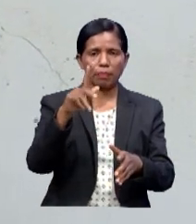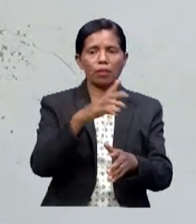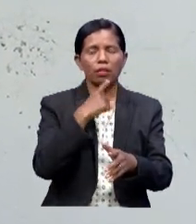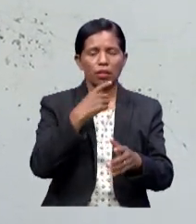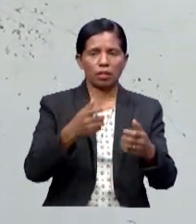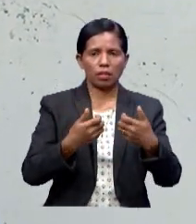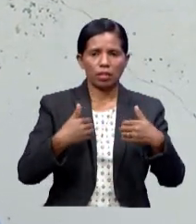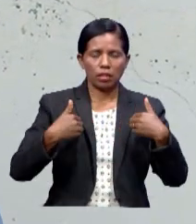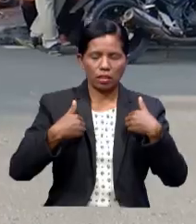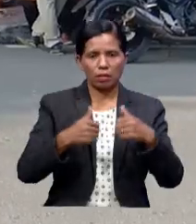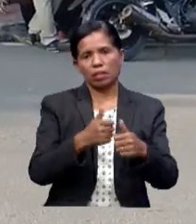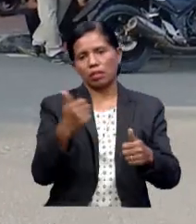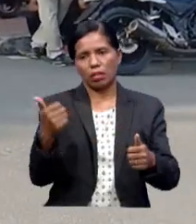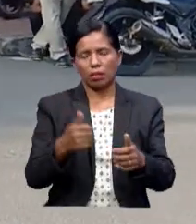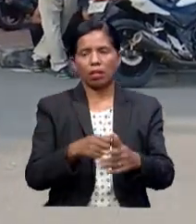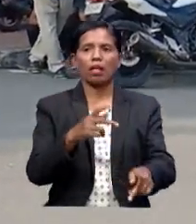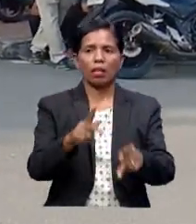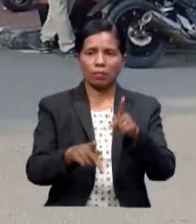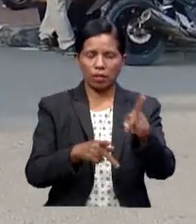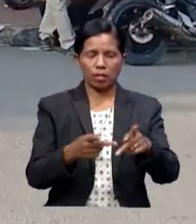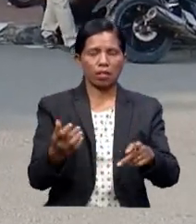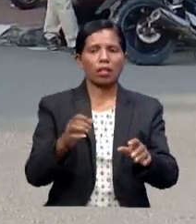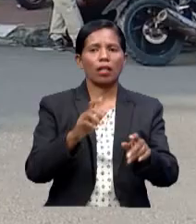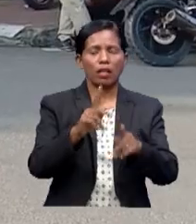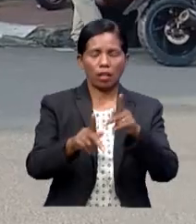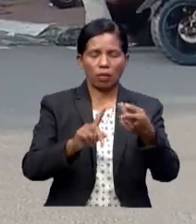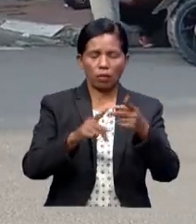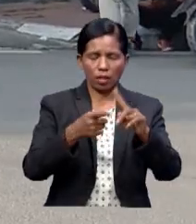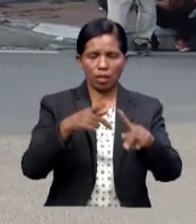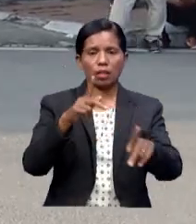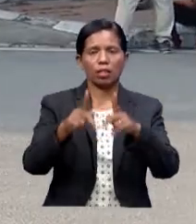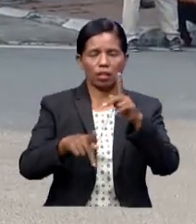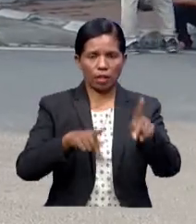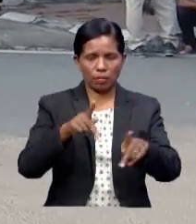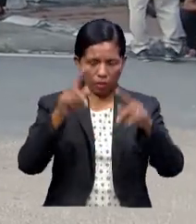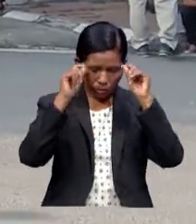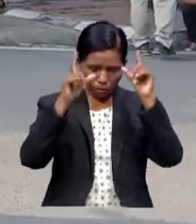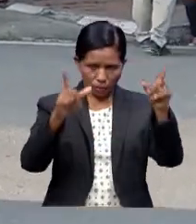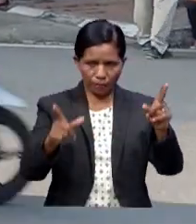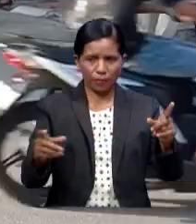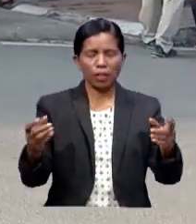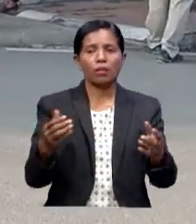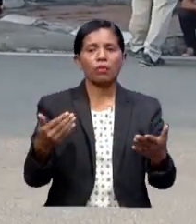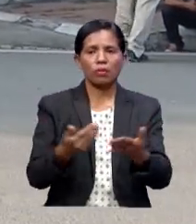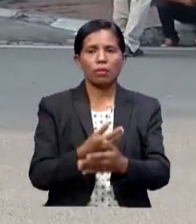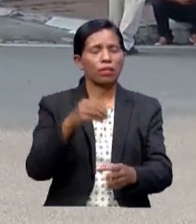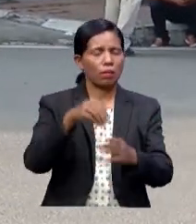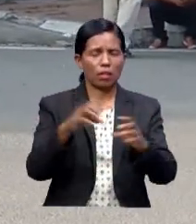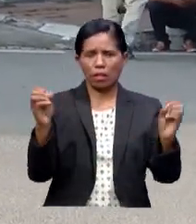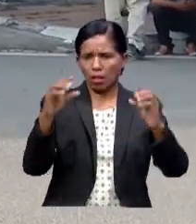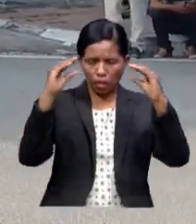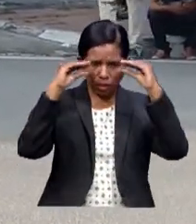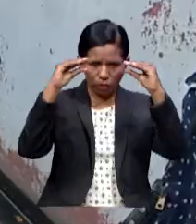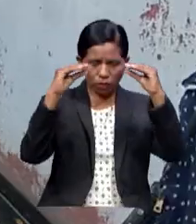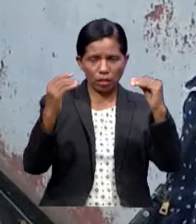selo kita. Kata é masira nebe a maluk timoruan sira nebe que foi maktama e balun lahanuri.